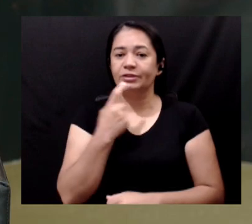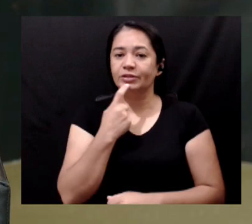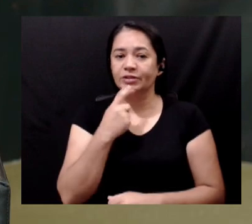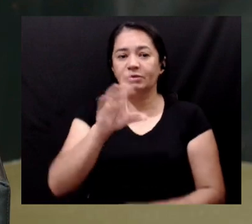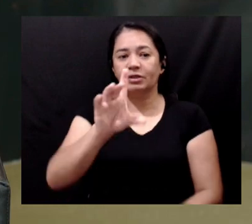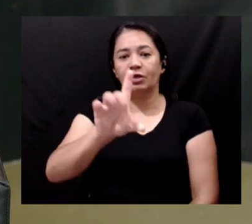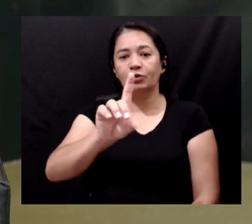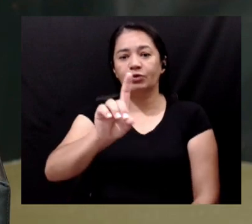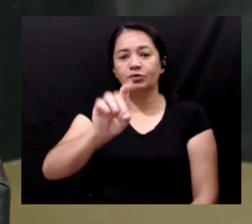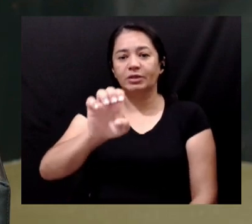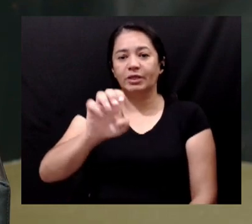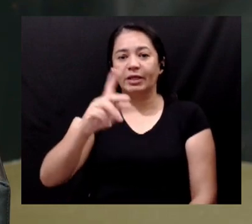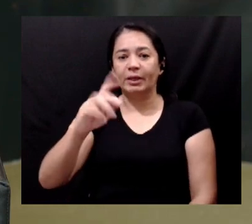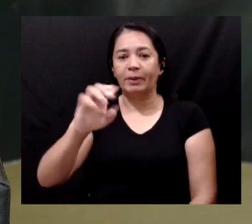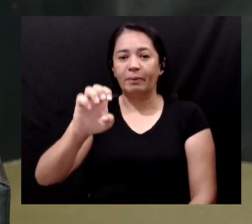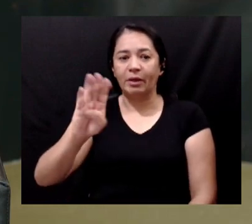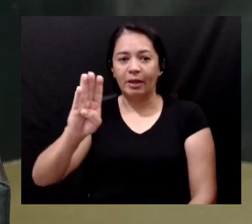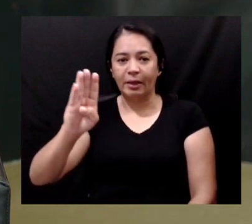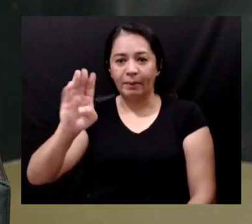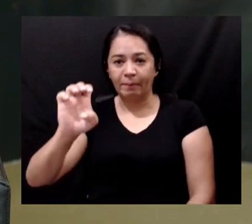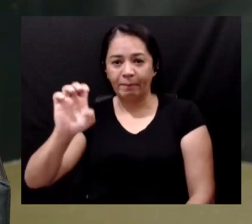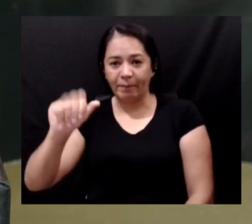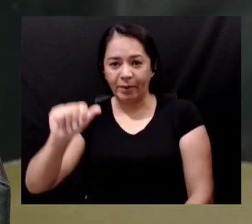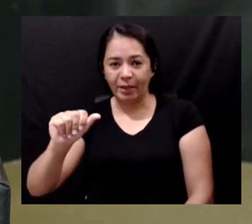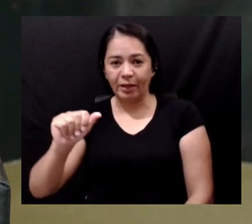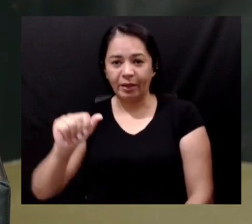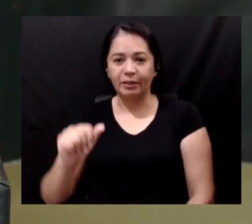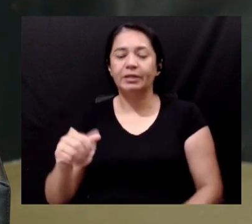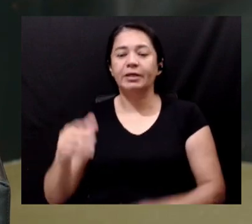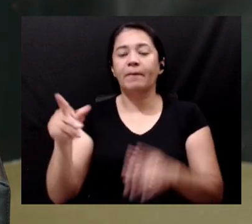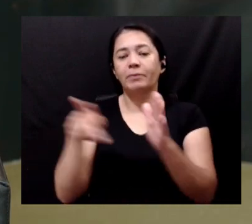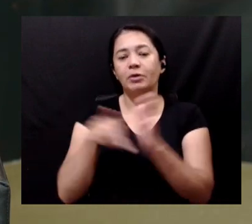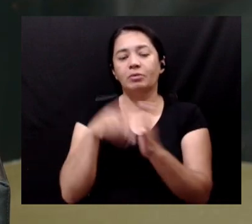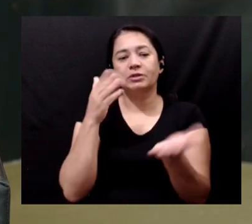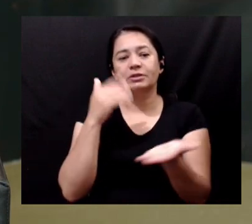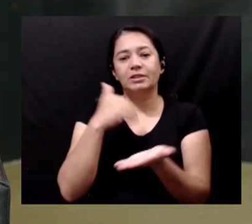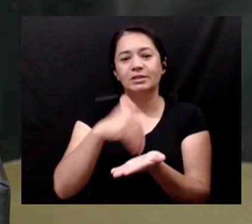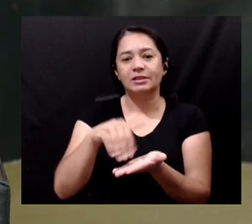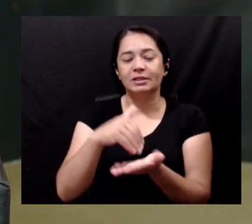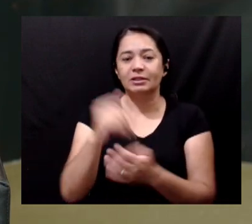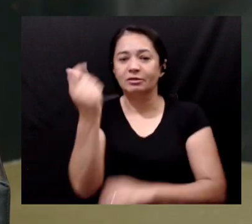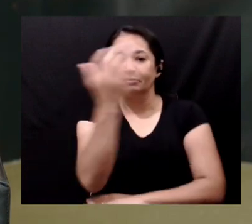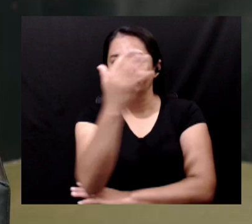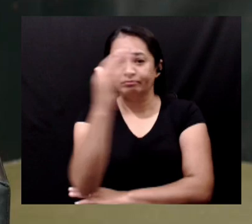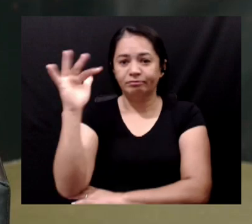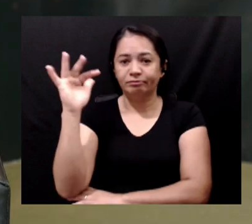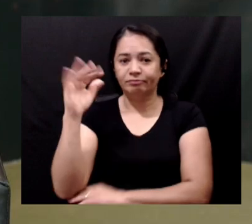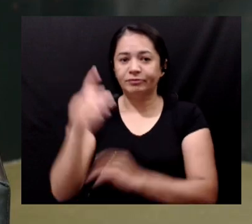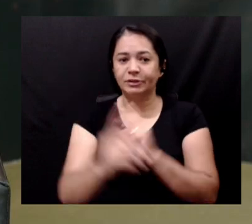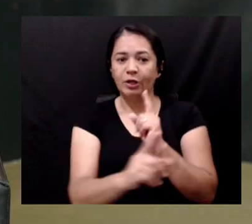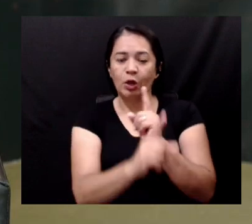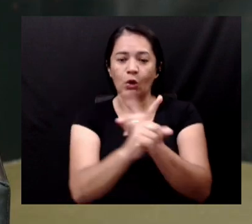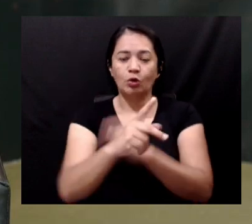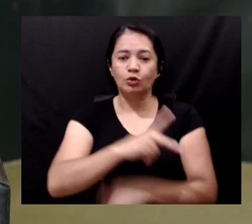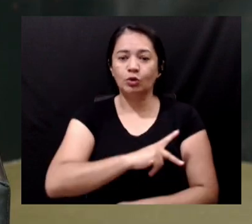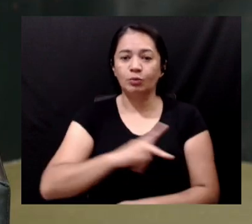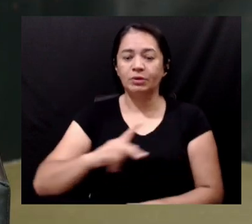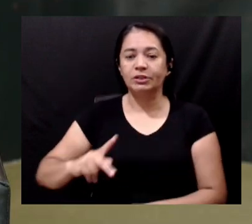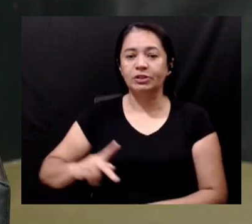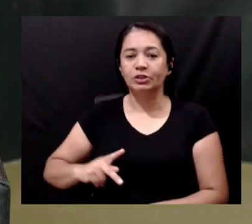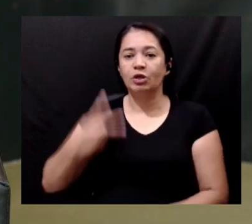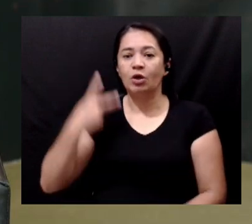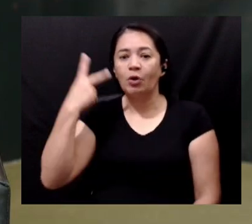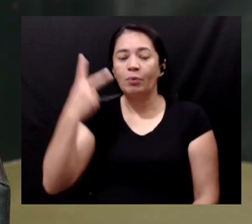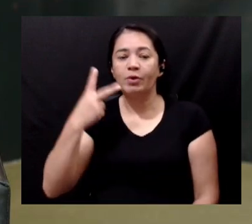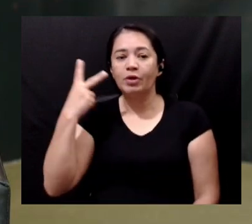Secretaria Municipal do Clima, Meio Ambiente e Sustentabilidade. O encontro, presidido pelo vereador Permínio Monteiro, vai contar com a presença